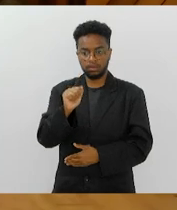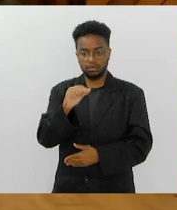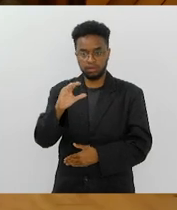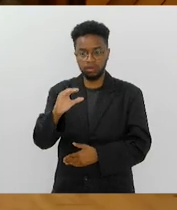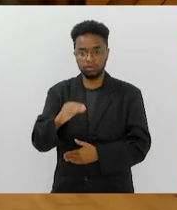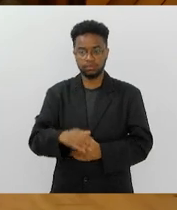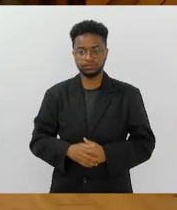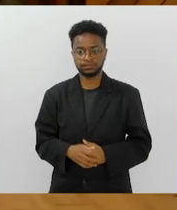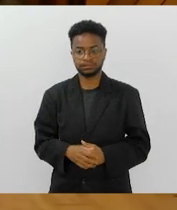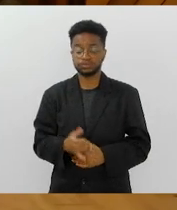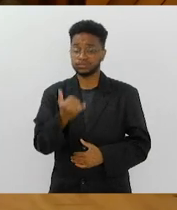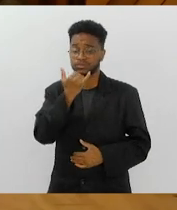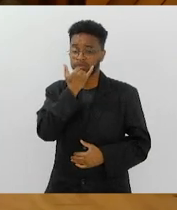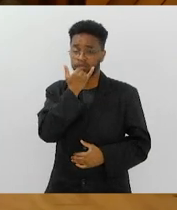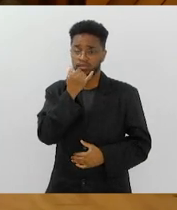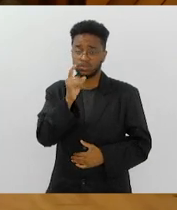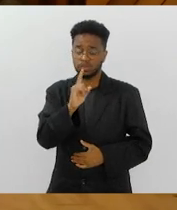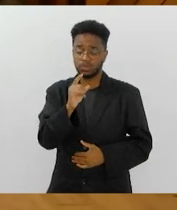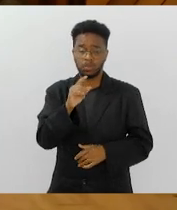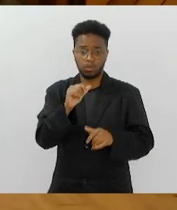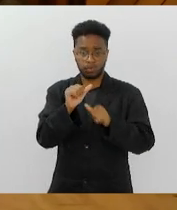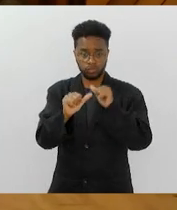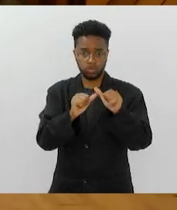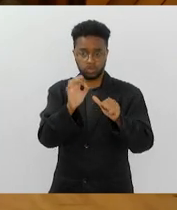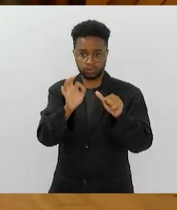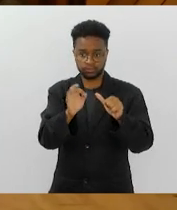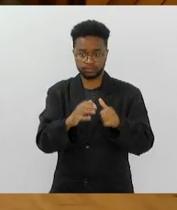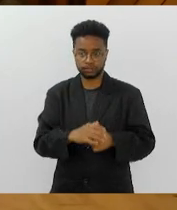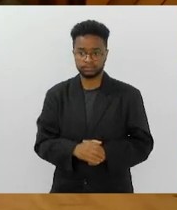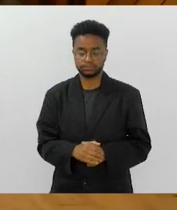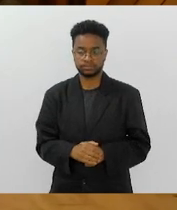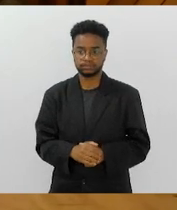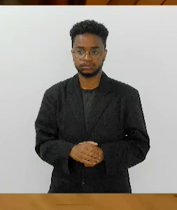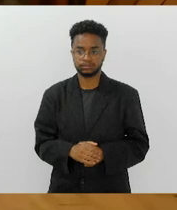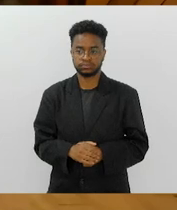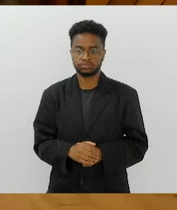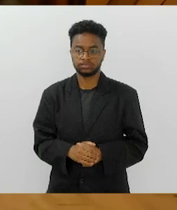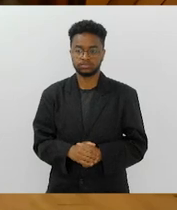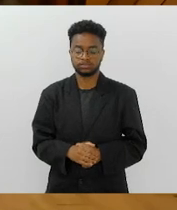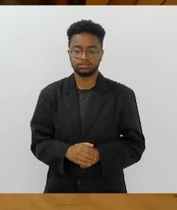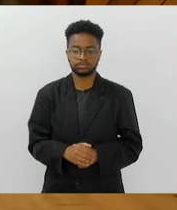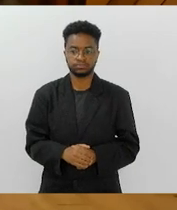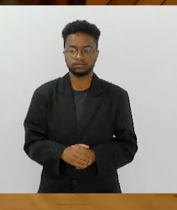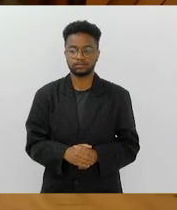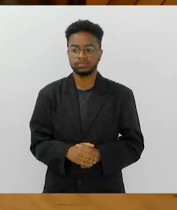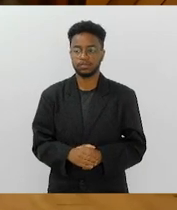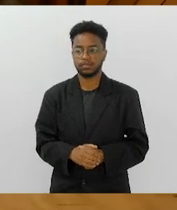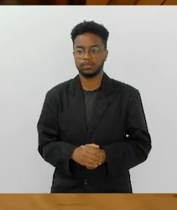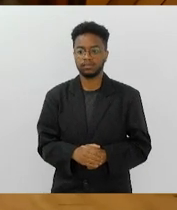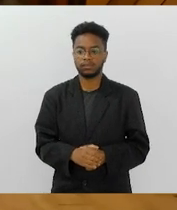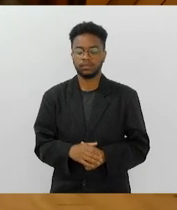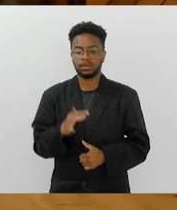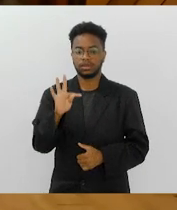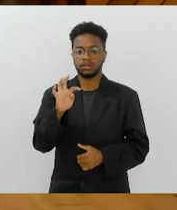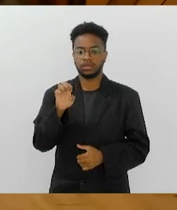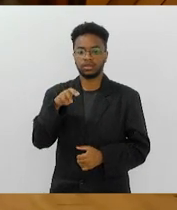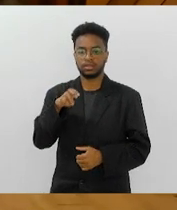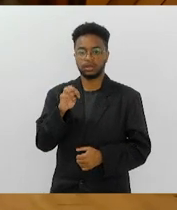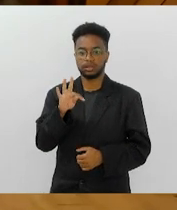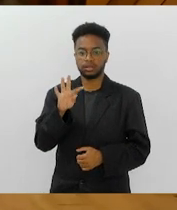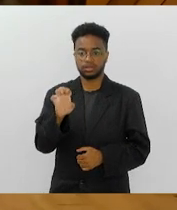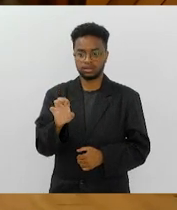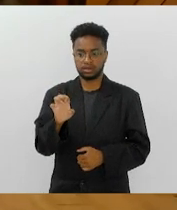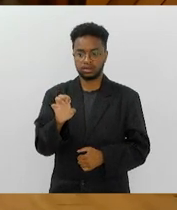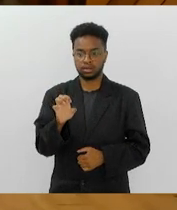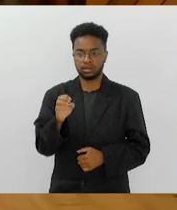Ah, perdão, é que mudaram a apresentação ali. Então, vamos lá. O Tenente do Corpo de Bombeiros